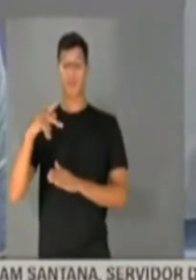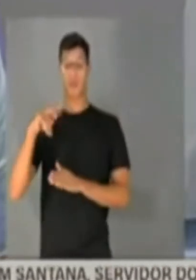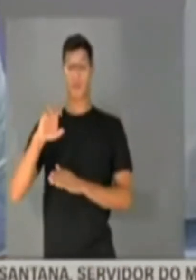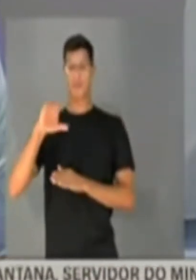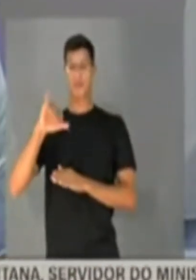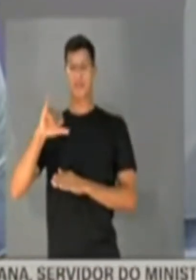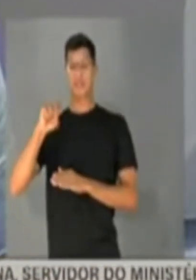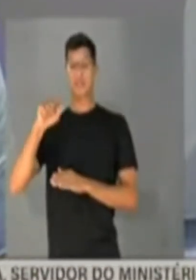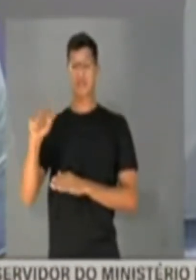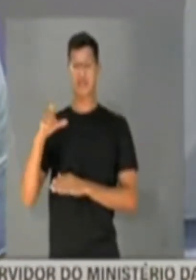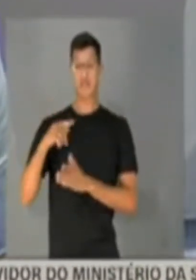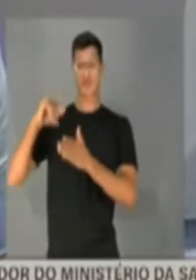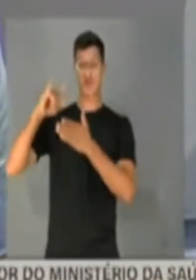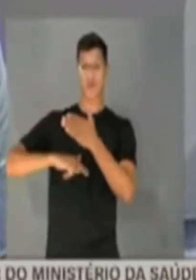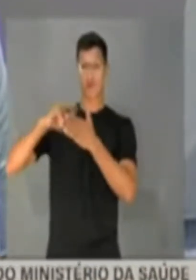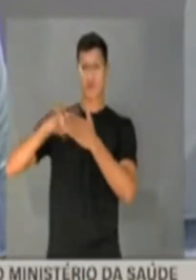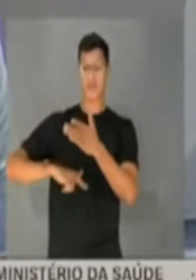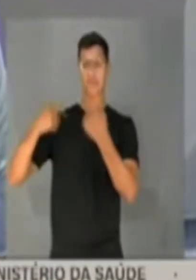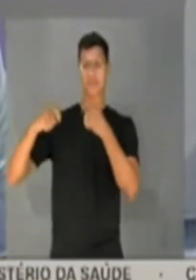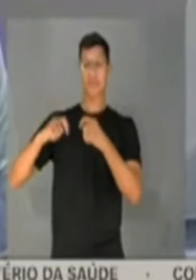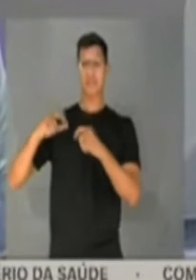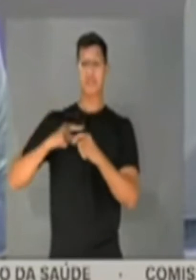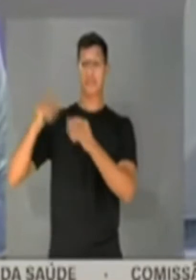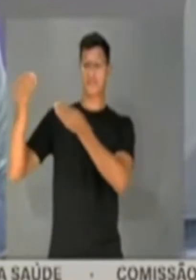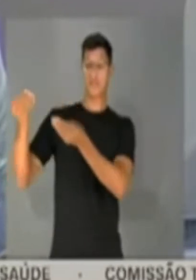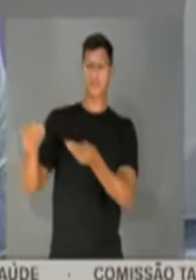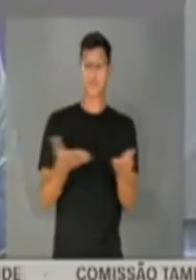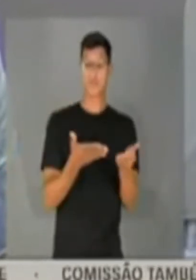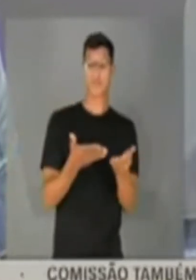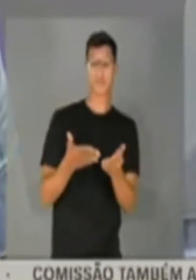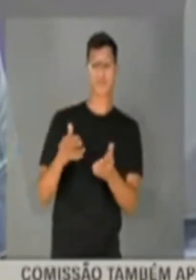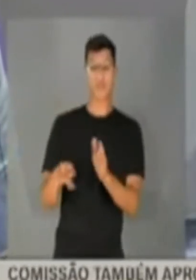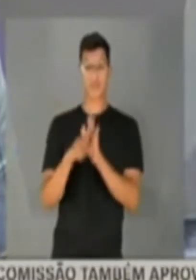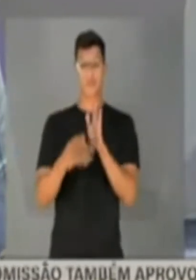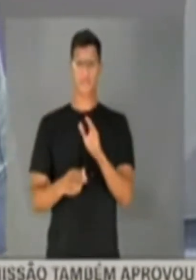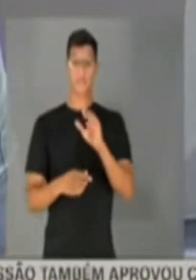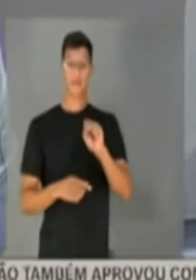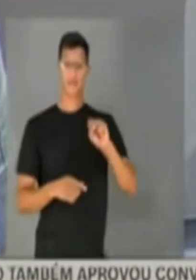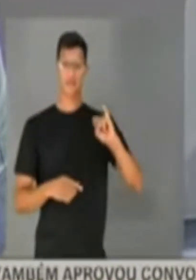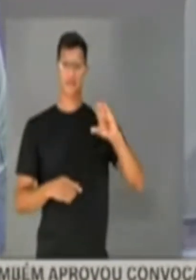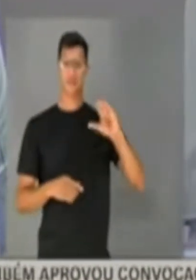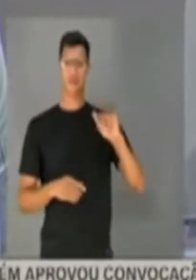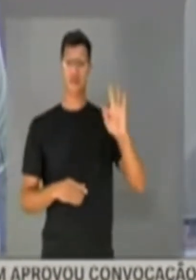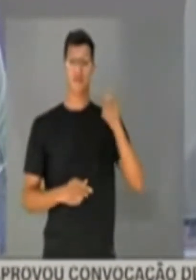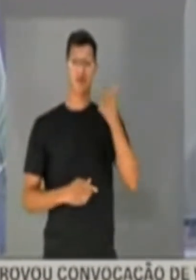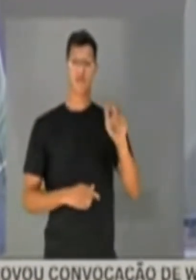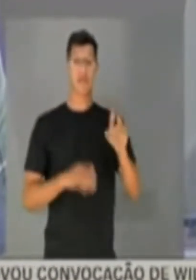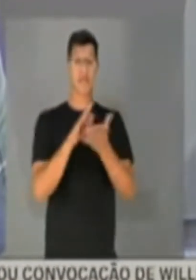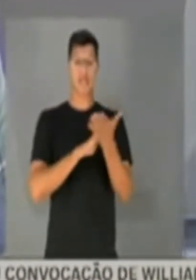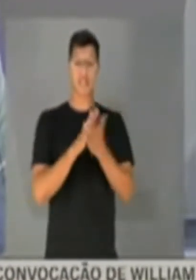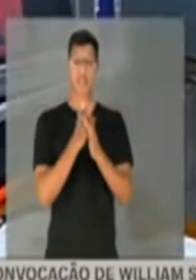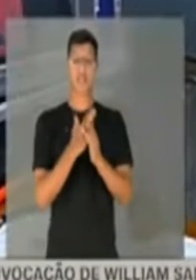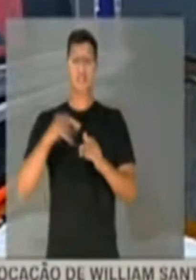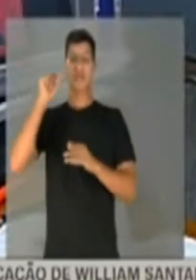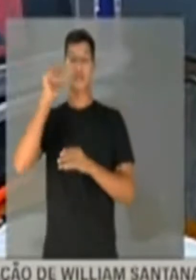tem todas as documentações necessárias para que se habilite. No SICAF da Precisa não consta nenhuma ressalva. Quem indicou